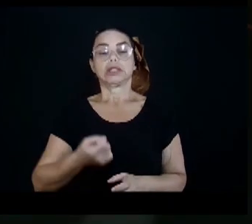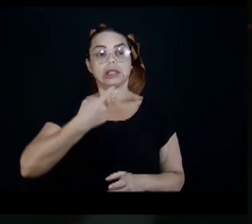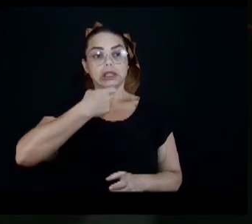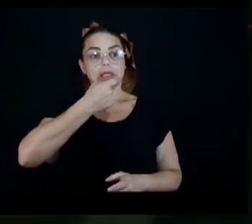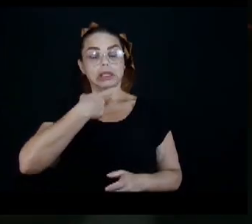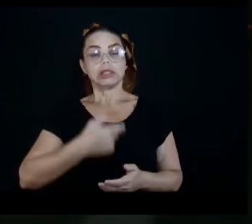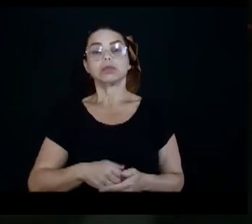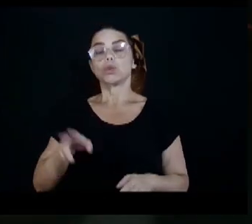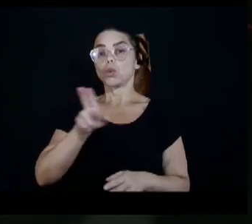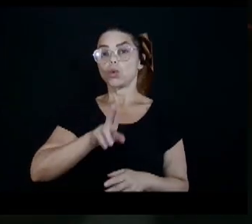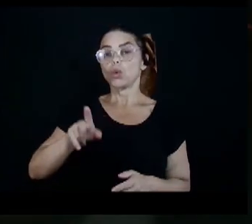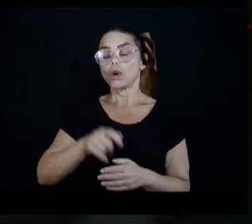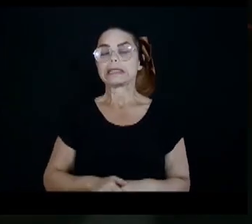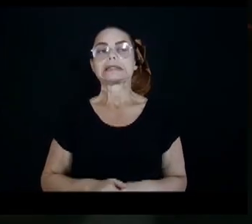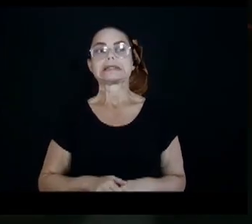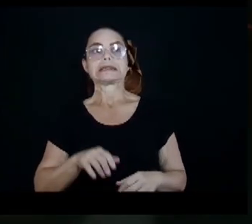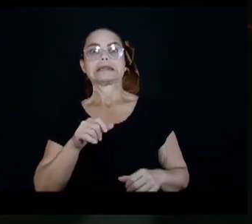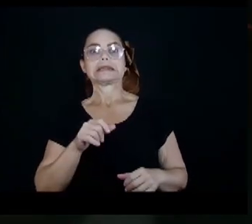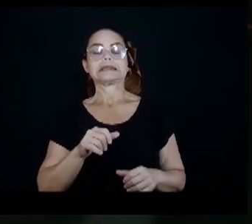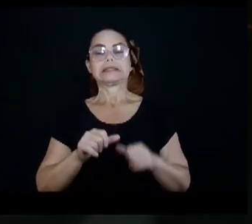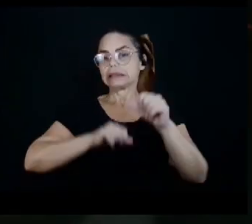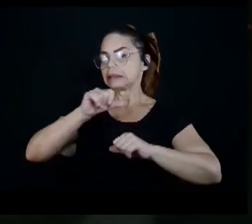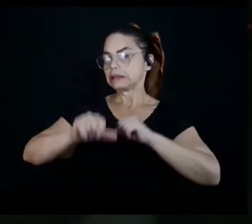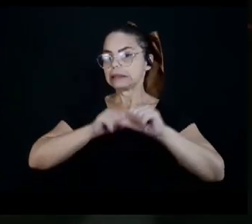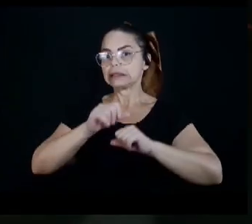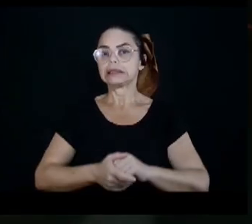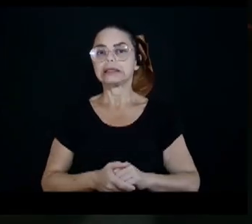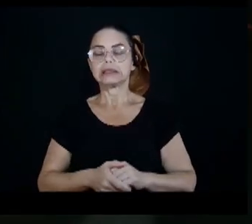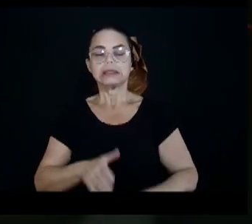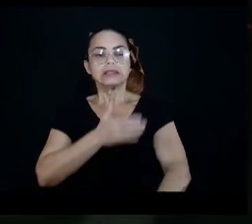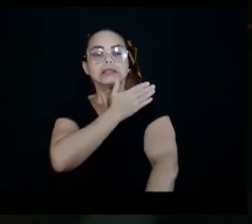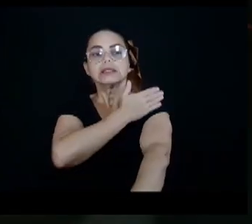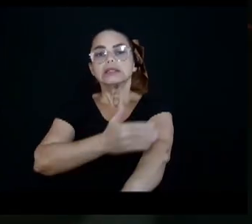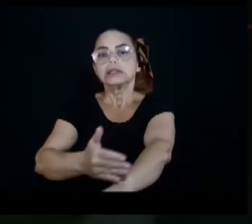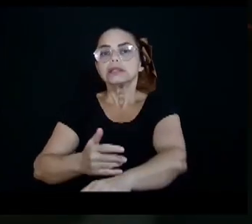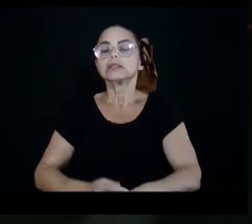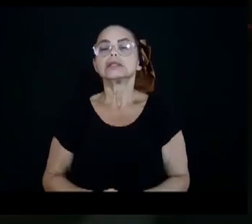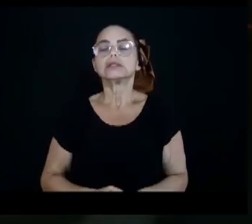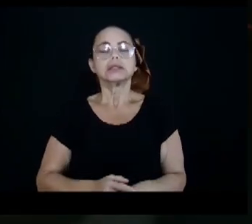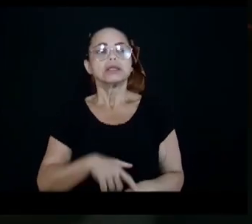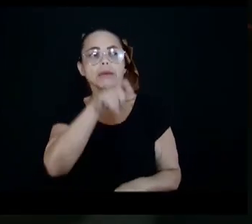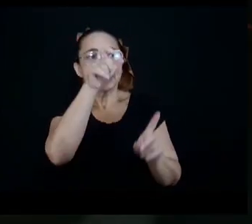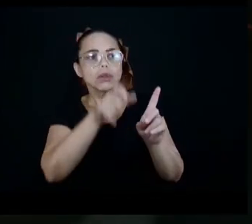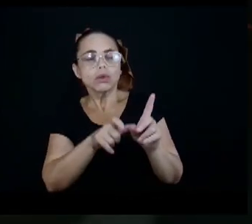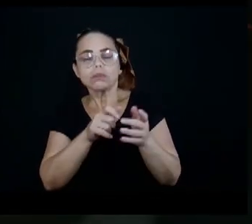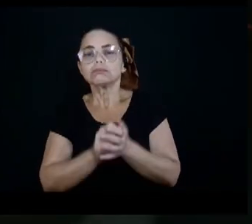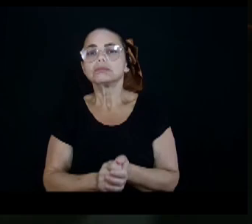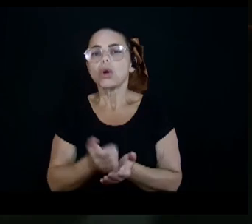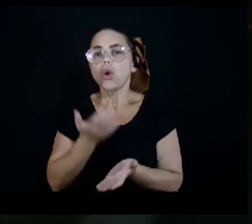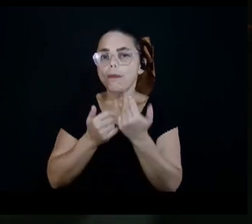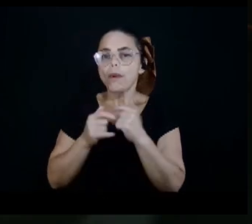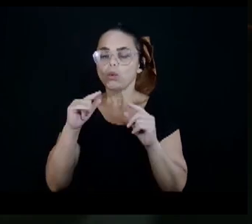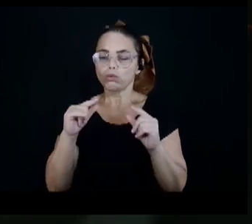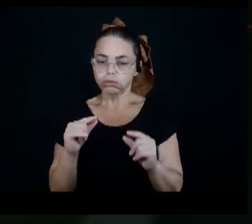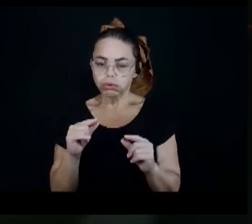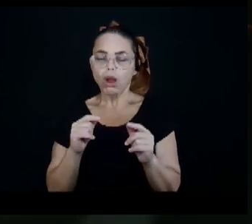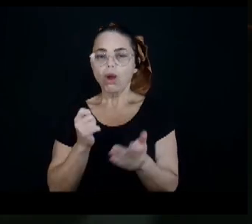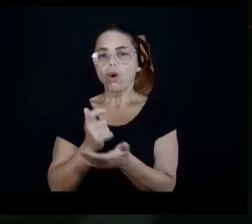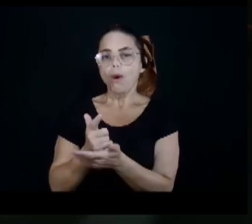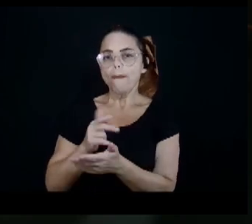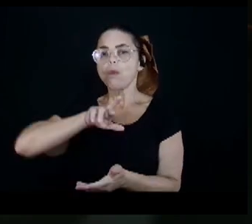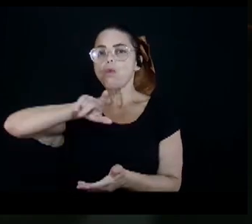alterar estruturalmente o comportamento do consumidor. Comer menos, comprar diferente,